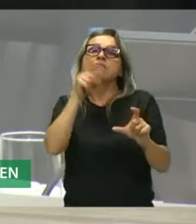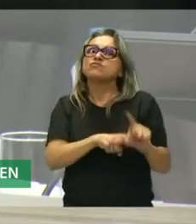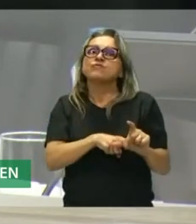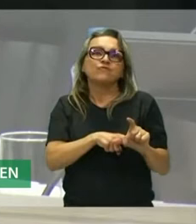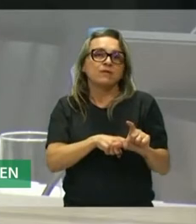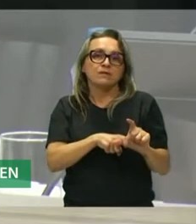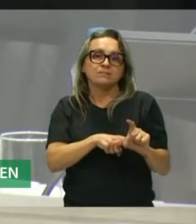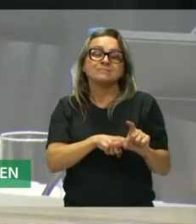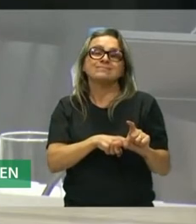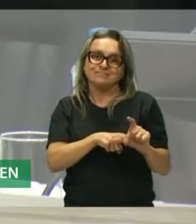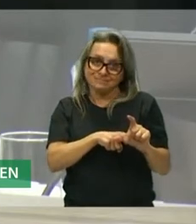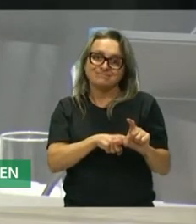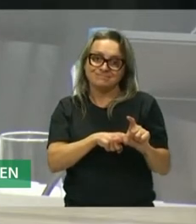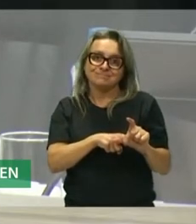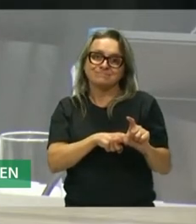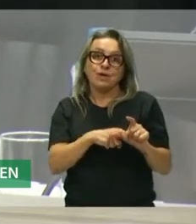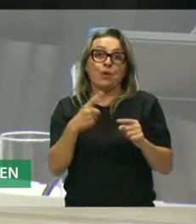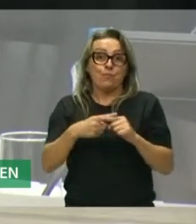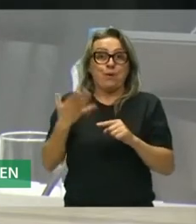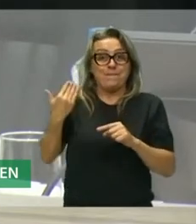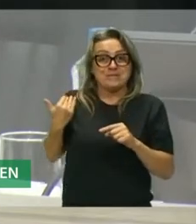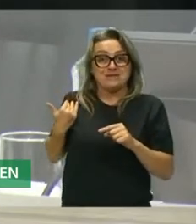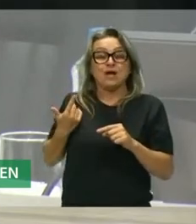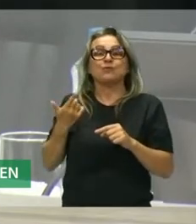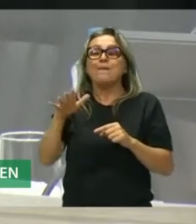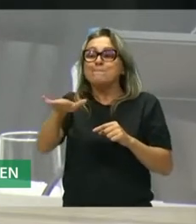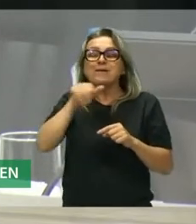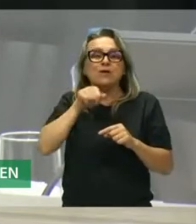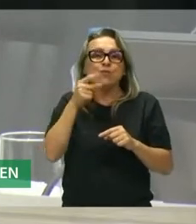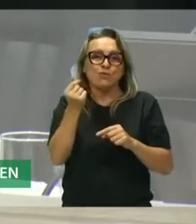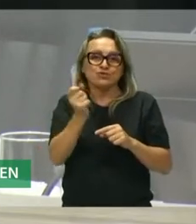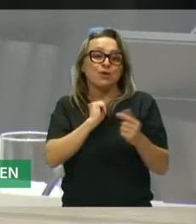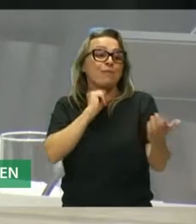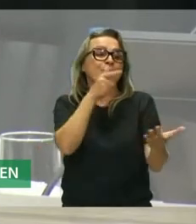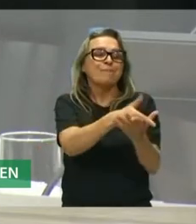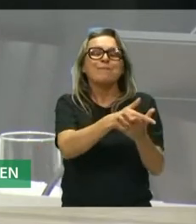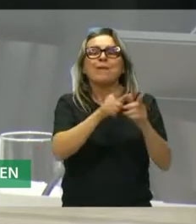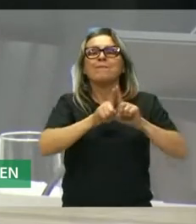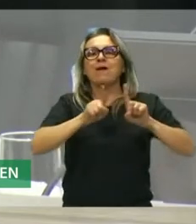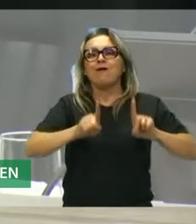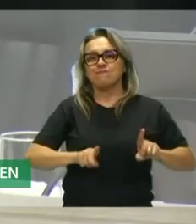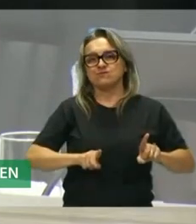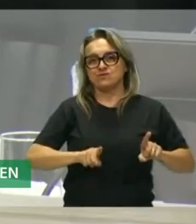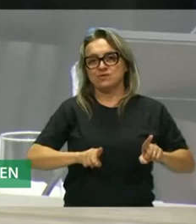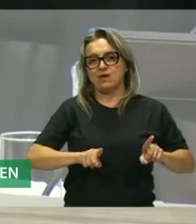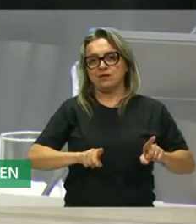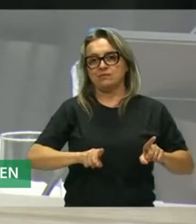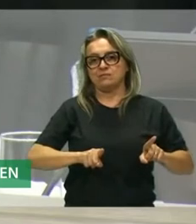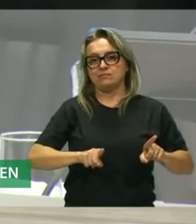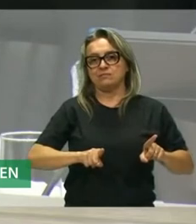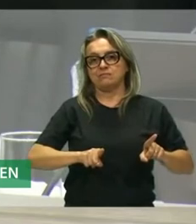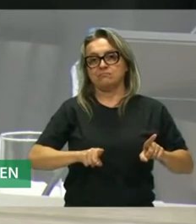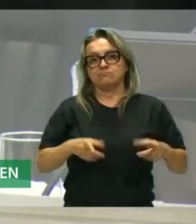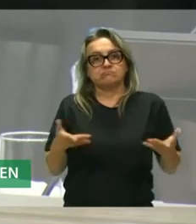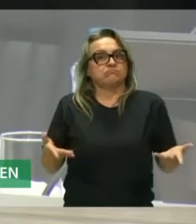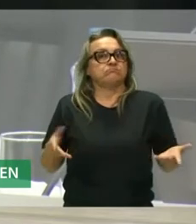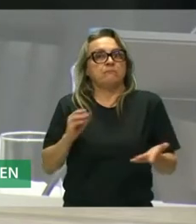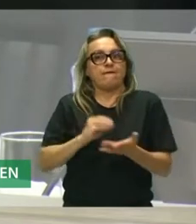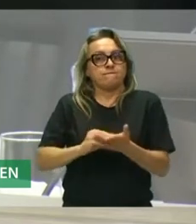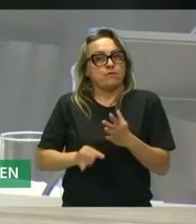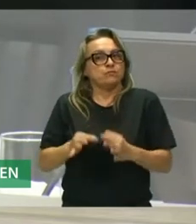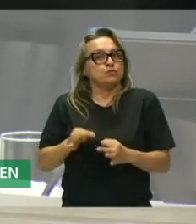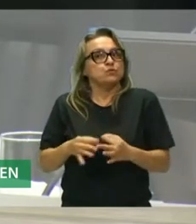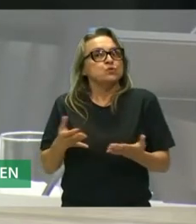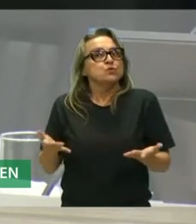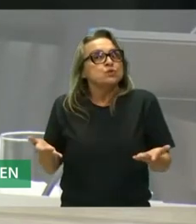honrar folha de pagamento de funcionários. Então, eu acho que isso é uma injustiça muito